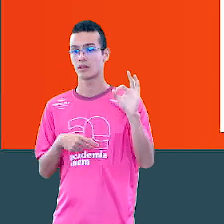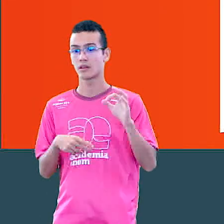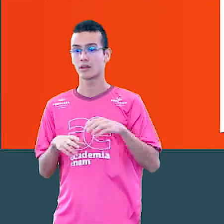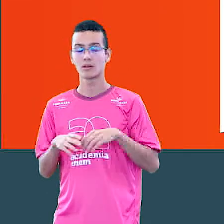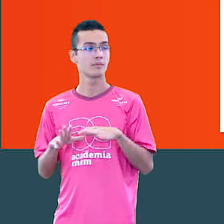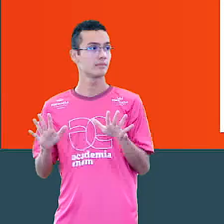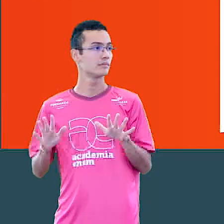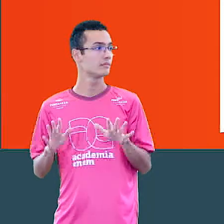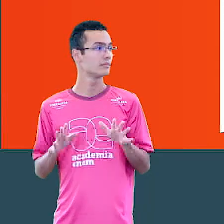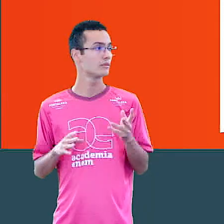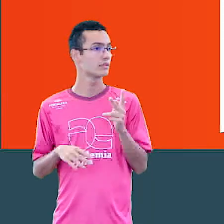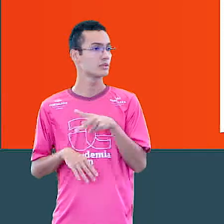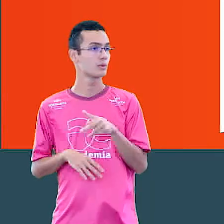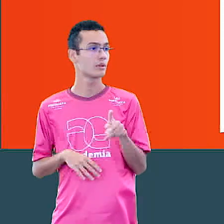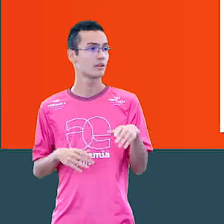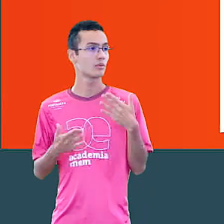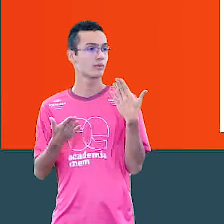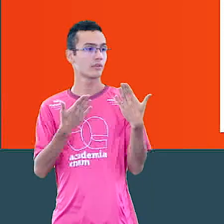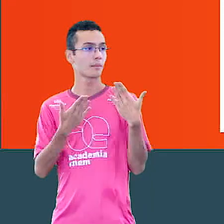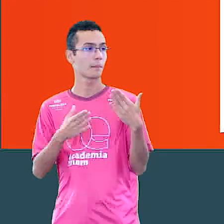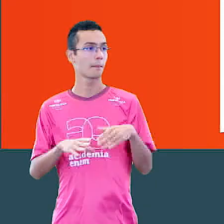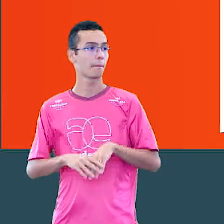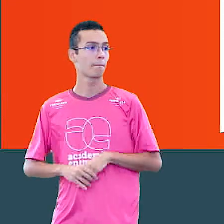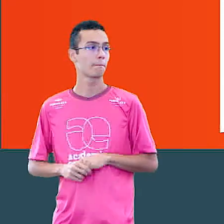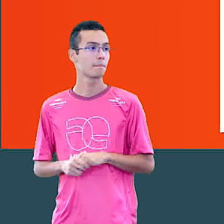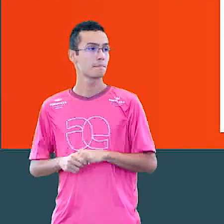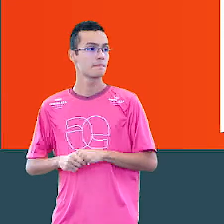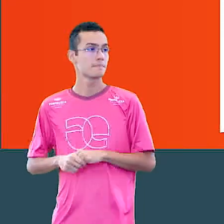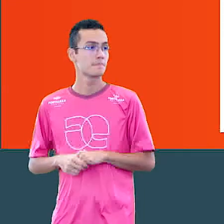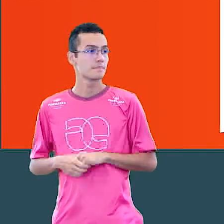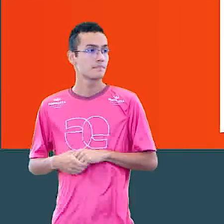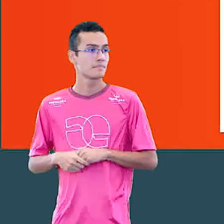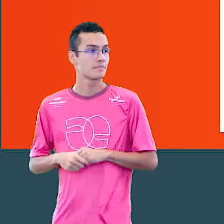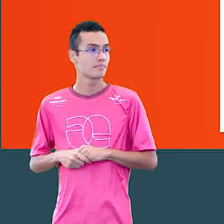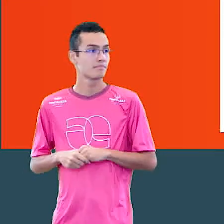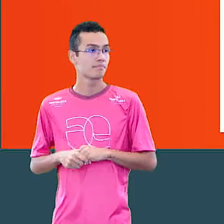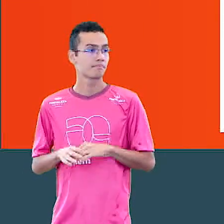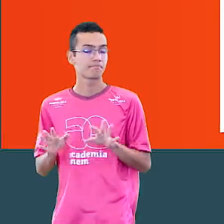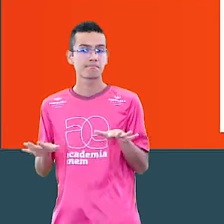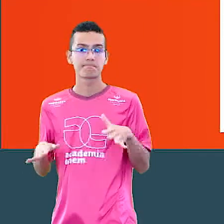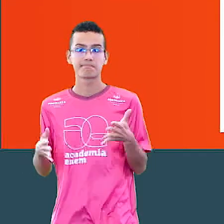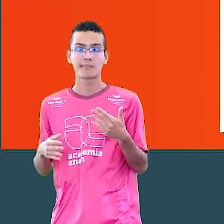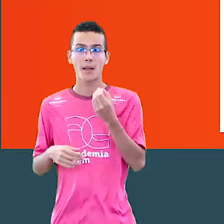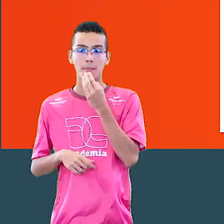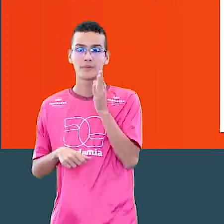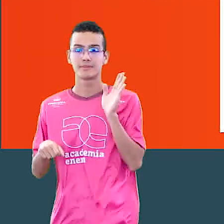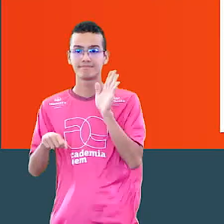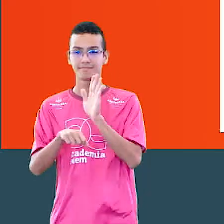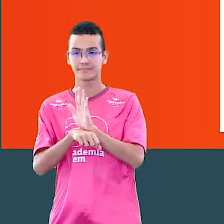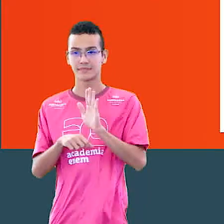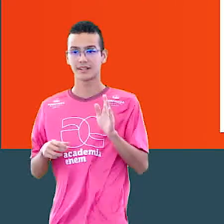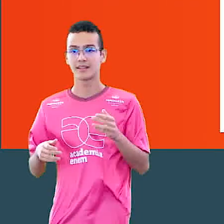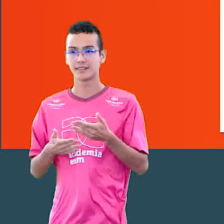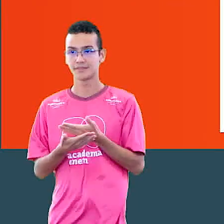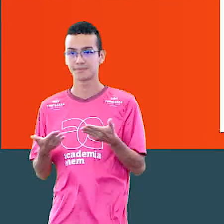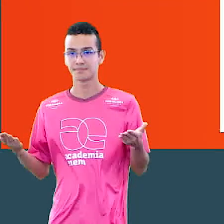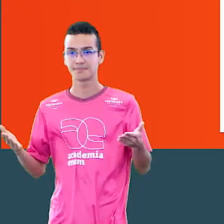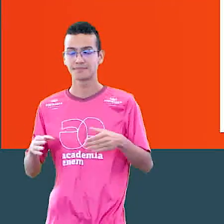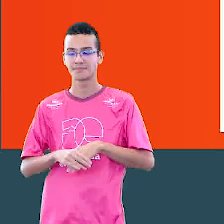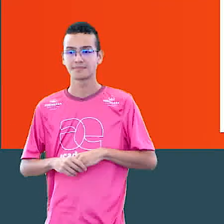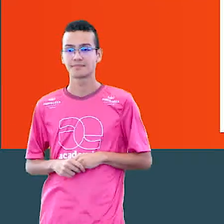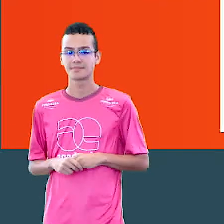Professora. Dúvida, vai lá. Bom, né? Primeiramente, boa tarde à senhora e aos que estão aqui